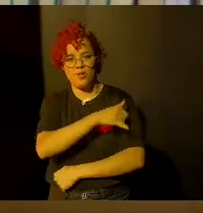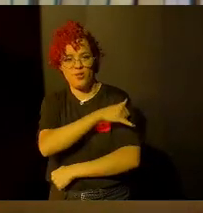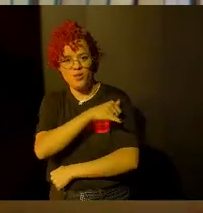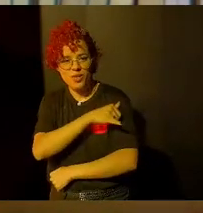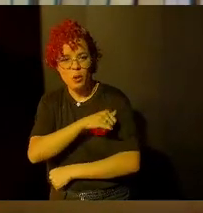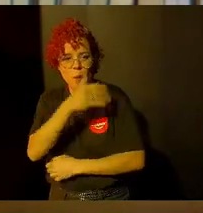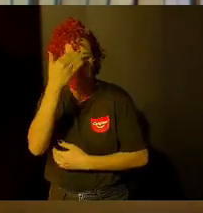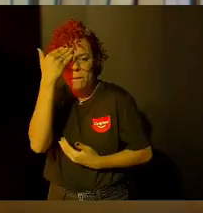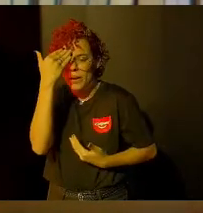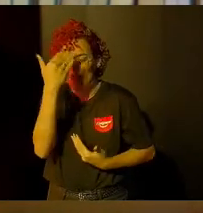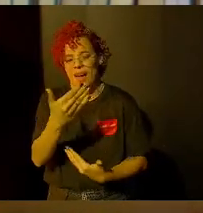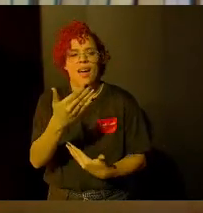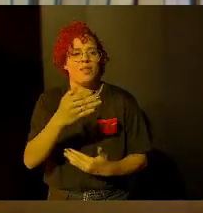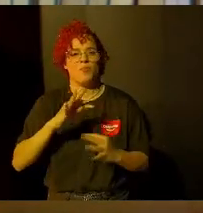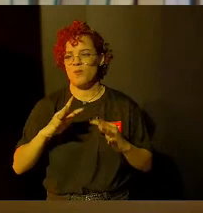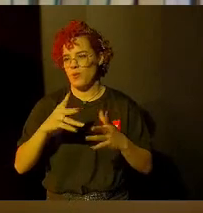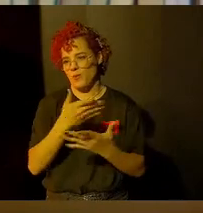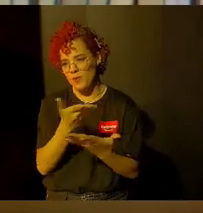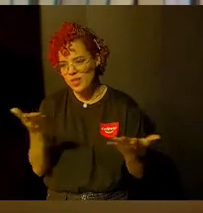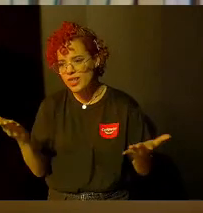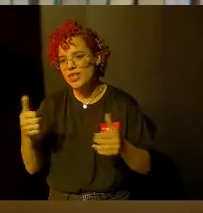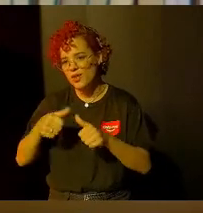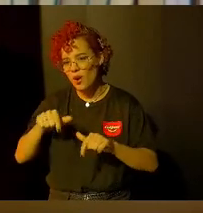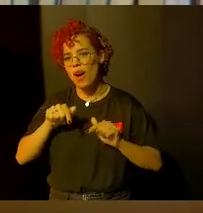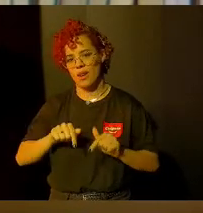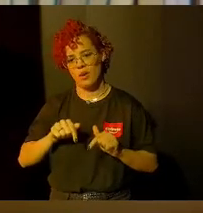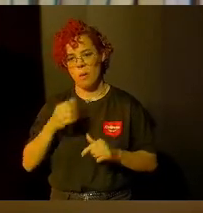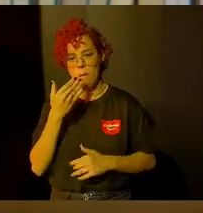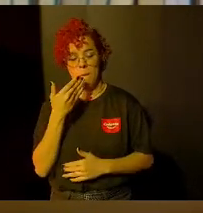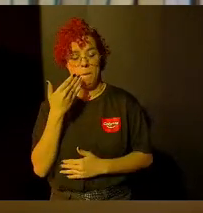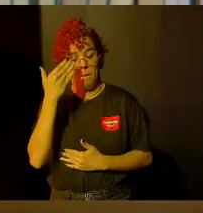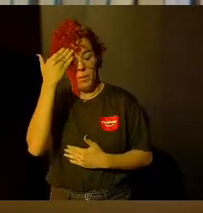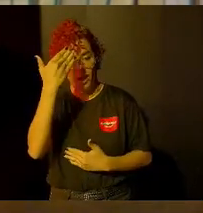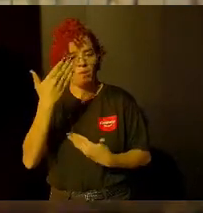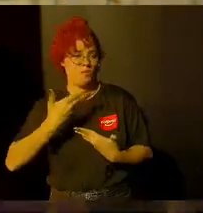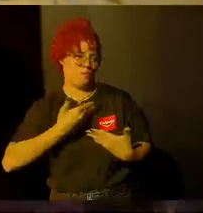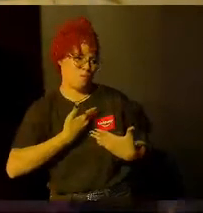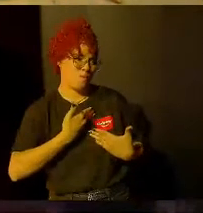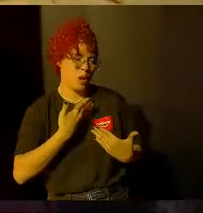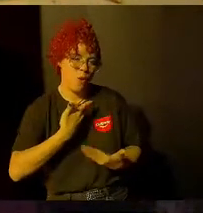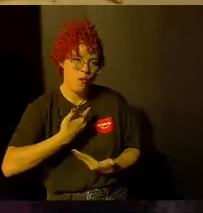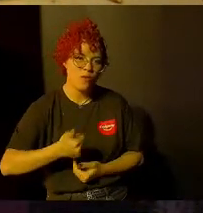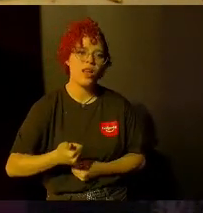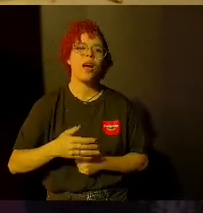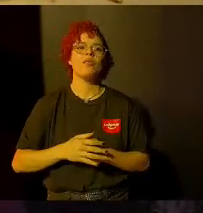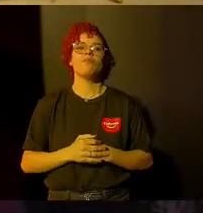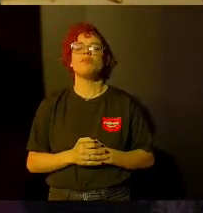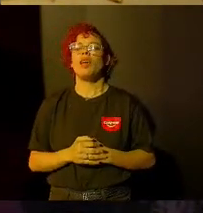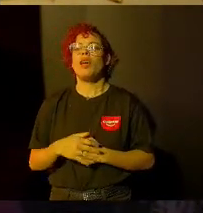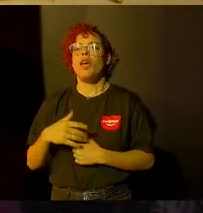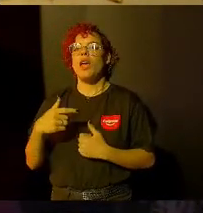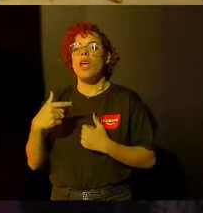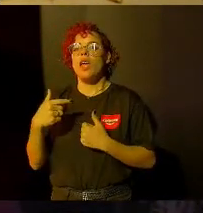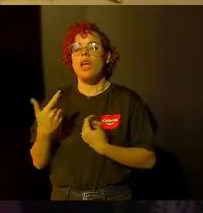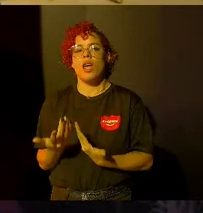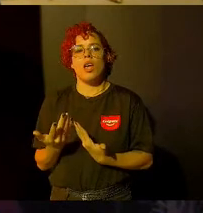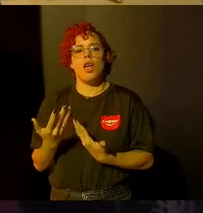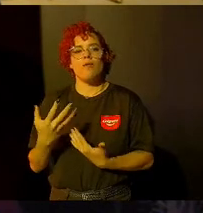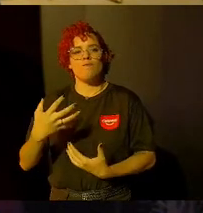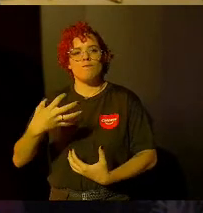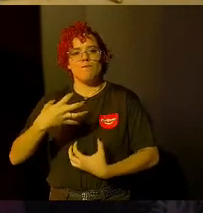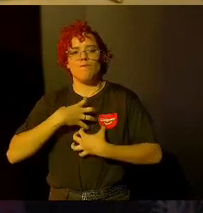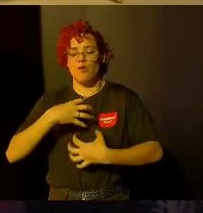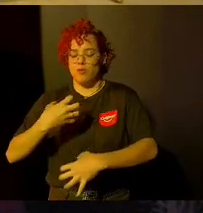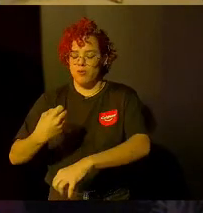obrigada por vocês terem vindo muito obrigado pelo convite eu tô tomada de